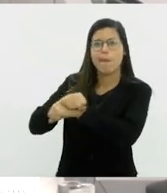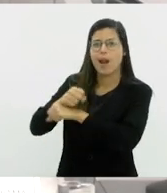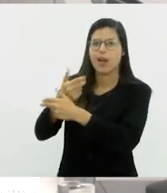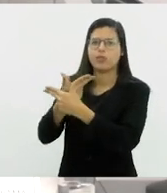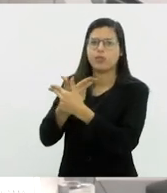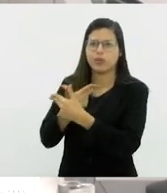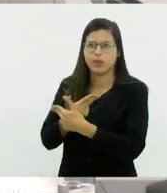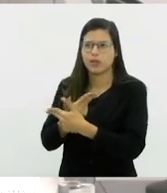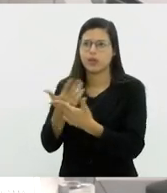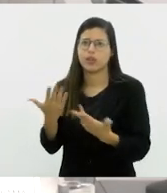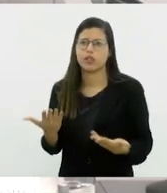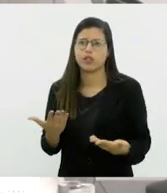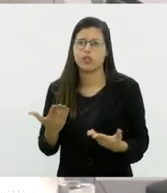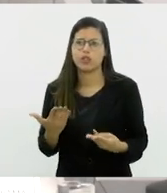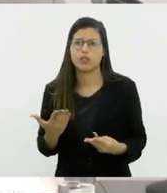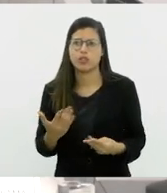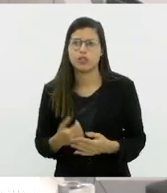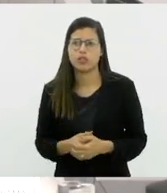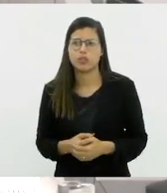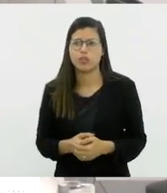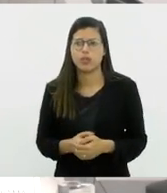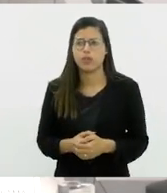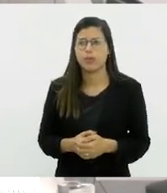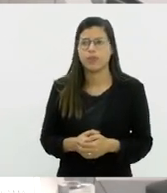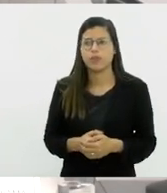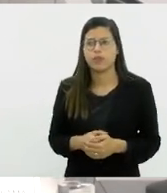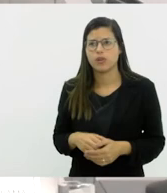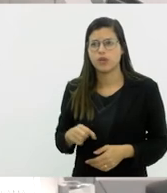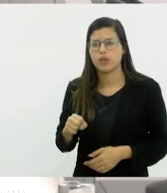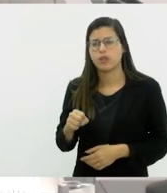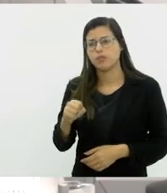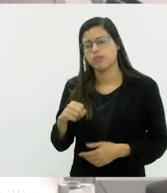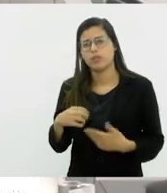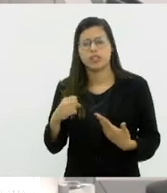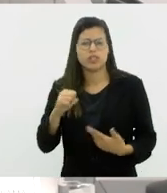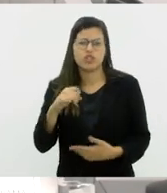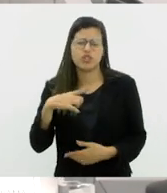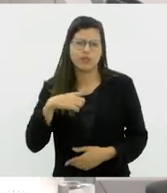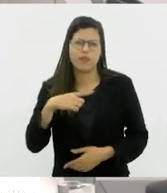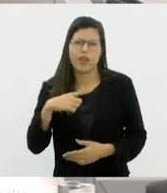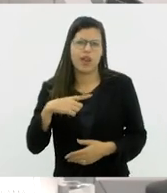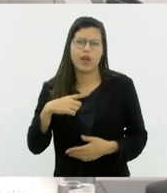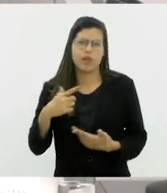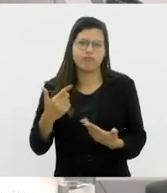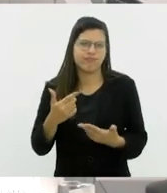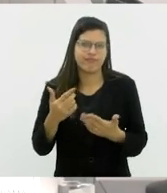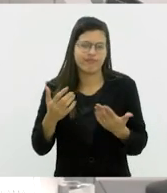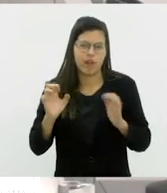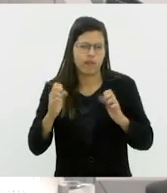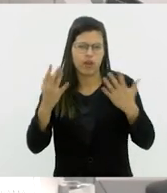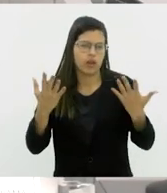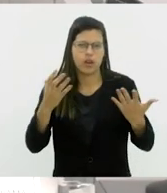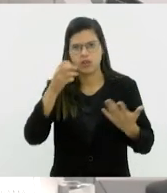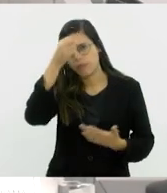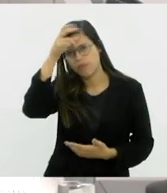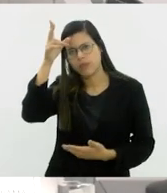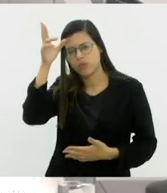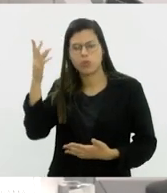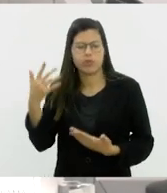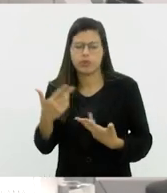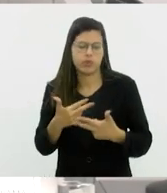for contratado pela prefeitura para filmar alguma coisa, mas isso é uma coisa excepcional. Né?